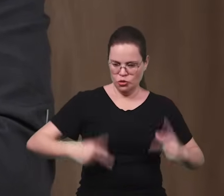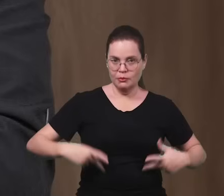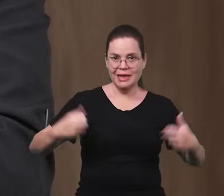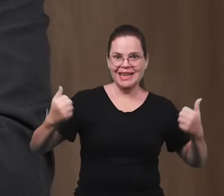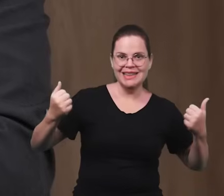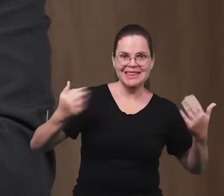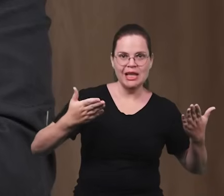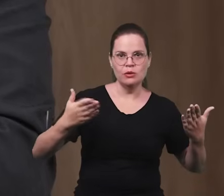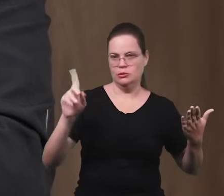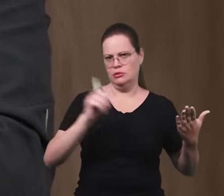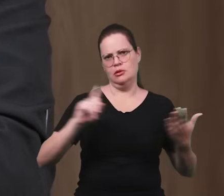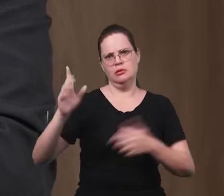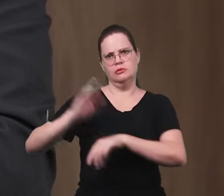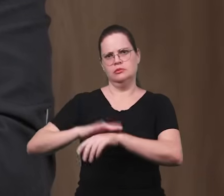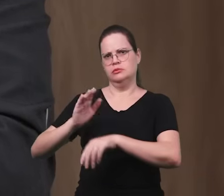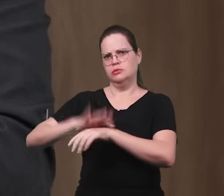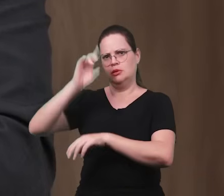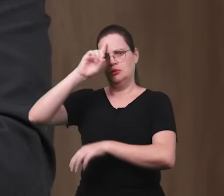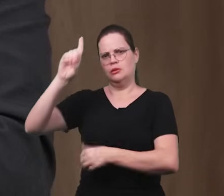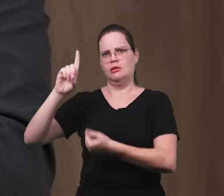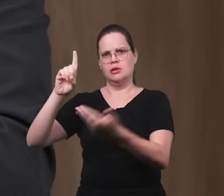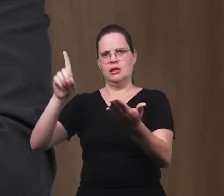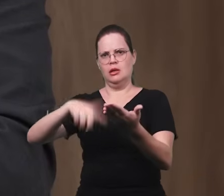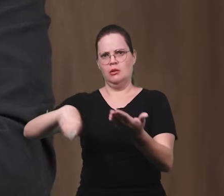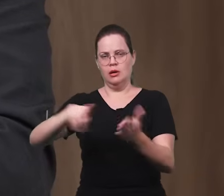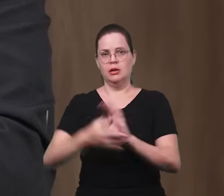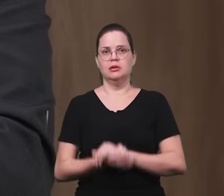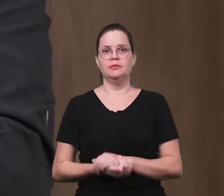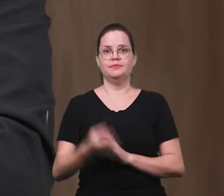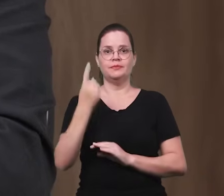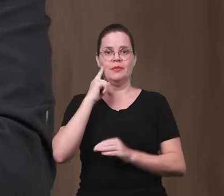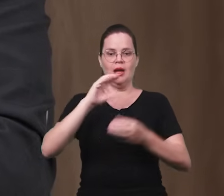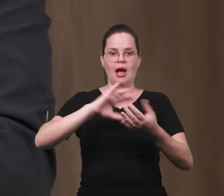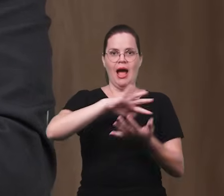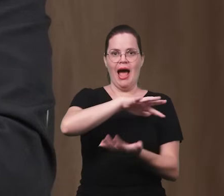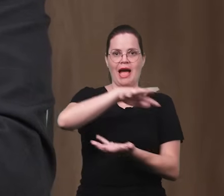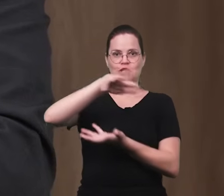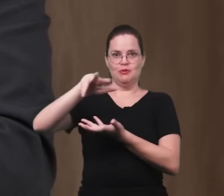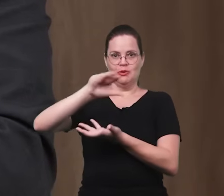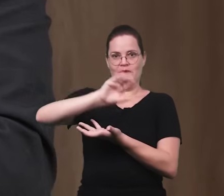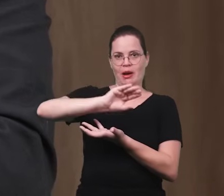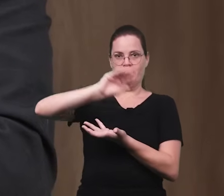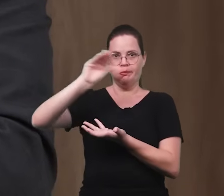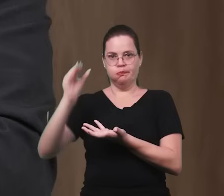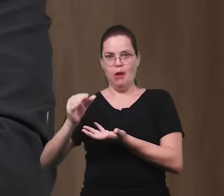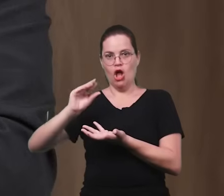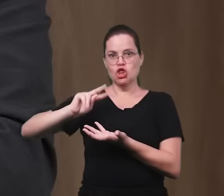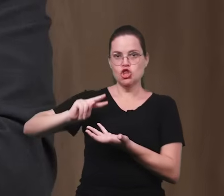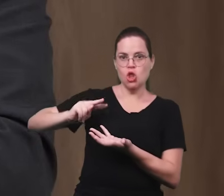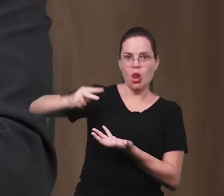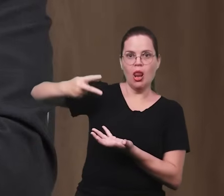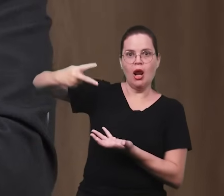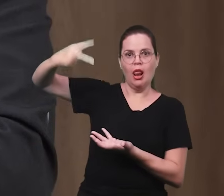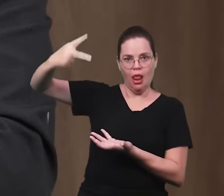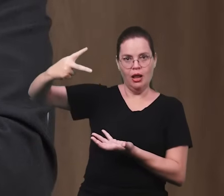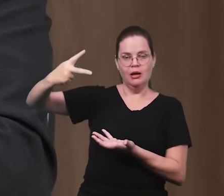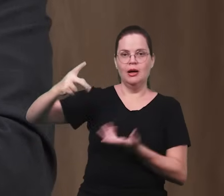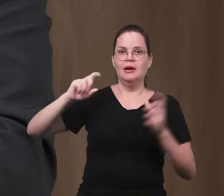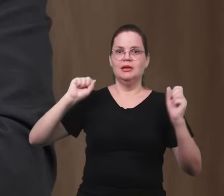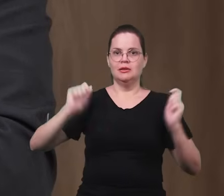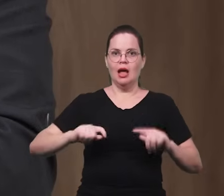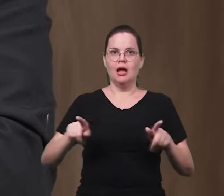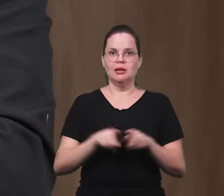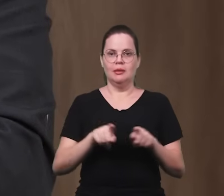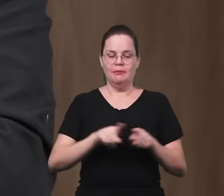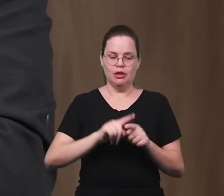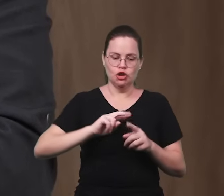peso ao vento foi o próprio Senhor. É. E repara, se a pressão atmosférica fosse dobrada, isso também quase que dobraria a